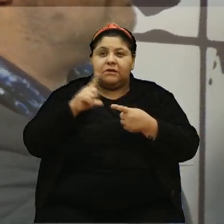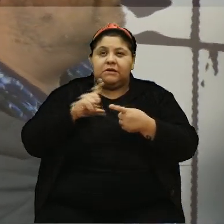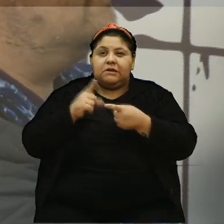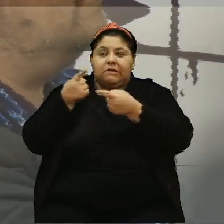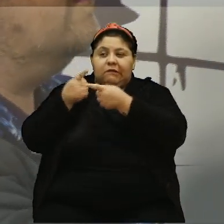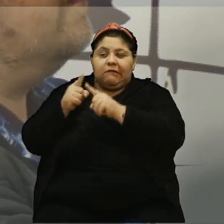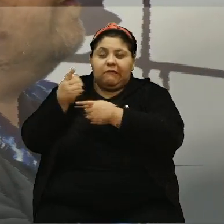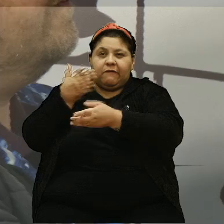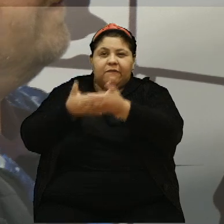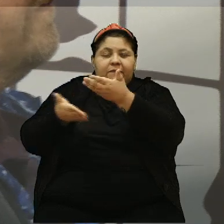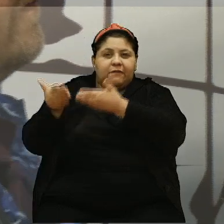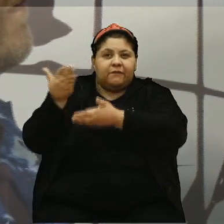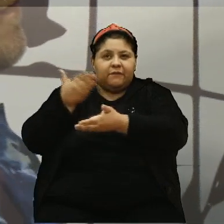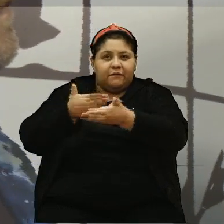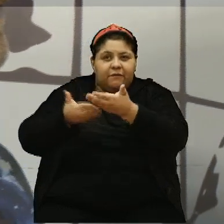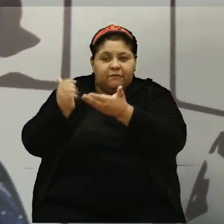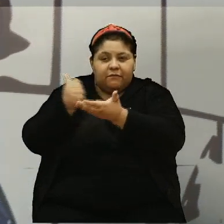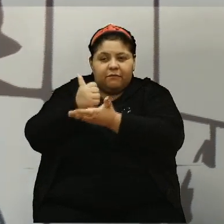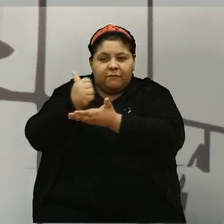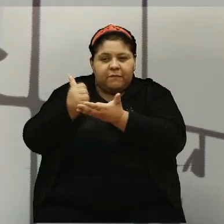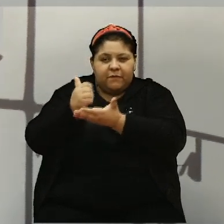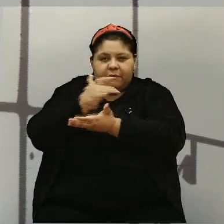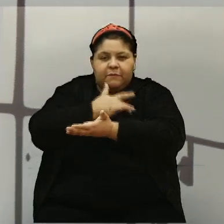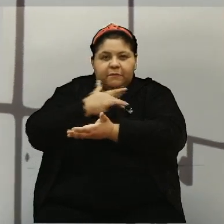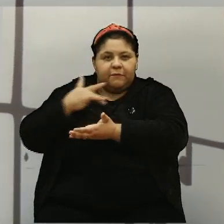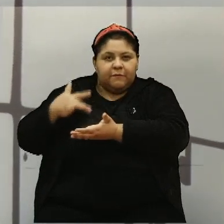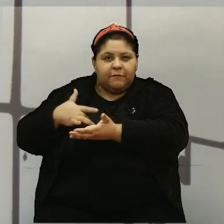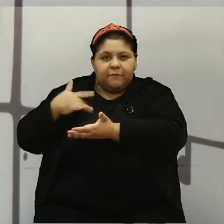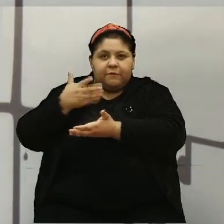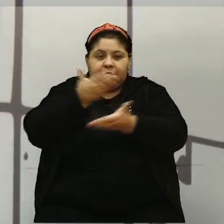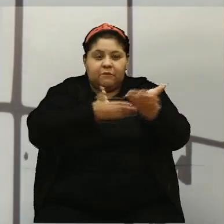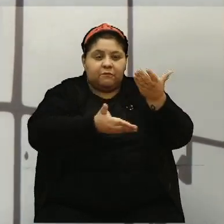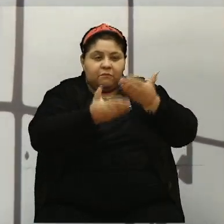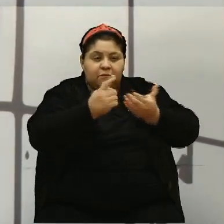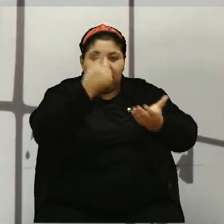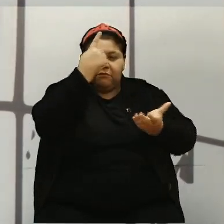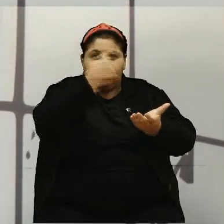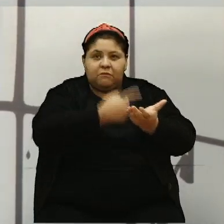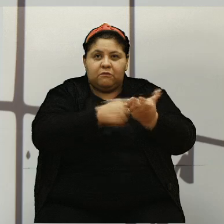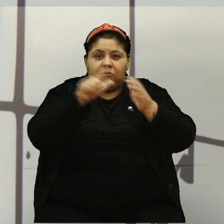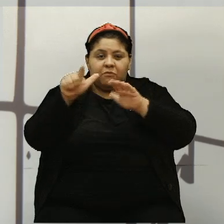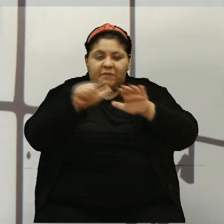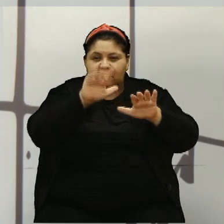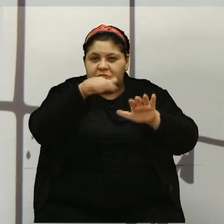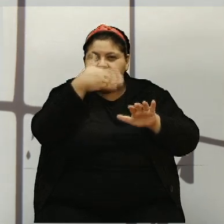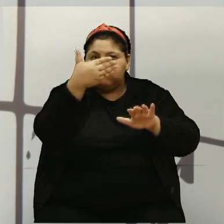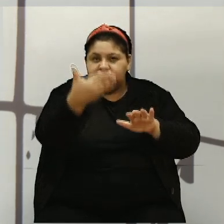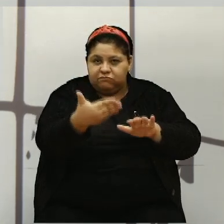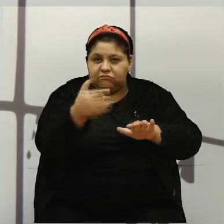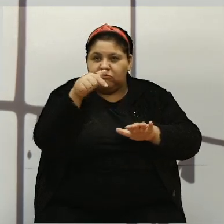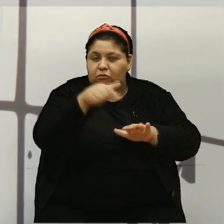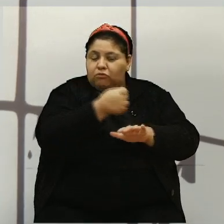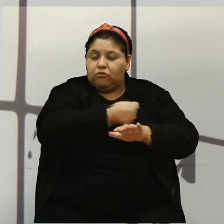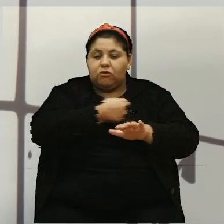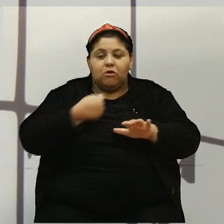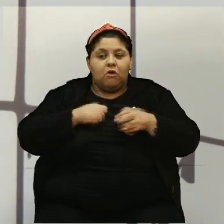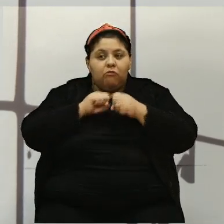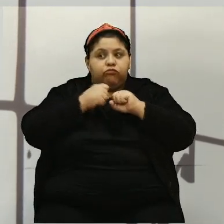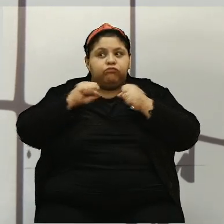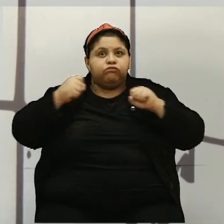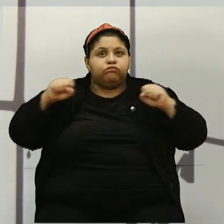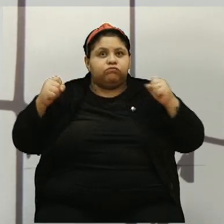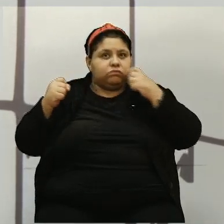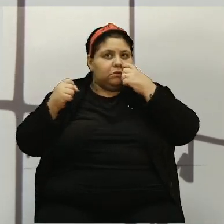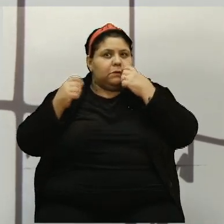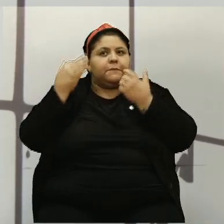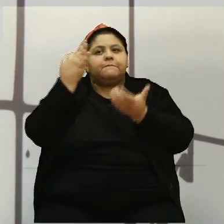ao atendimento básico de saúde. E as consultas que são agendadas de uma semana para outra estão um número absurdo, exagerado de